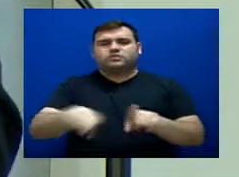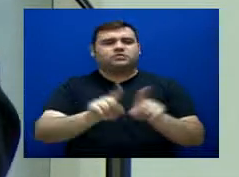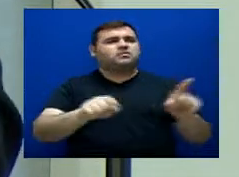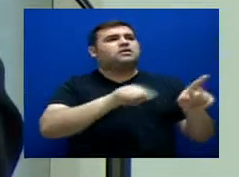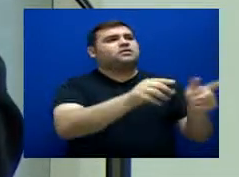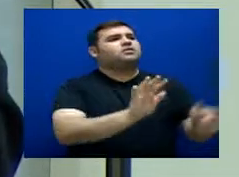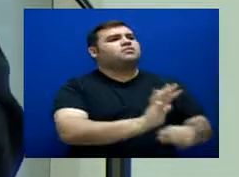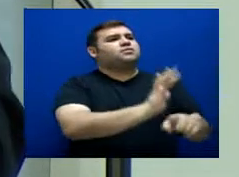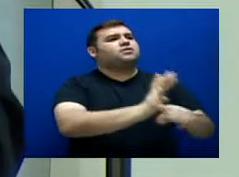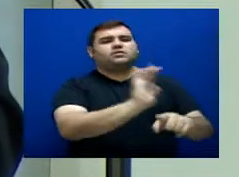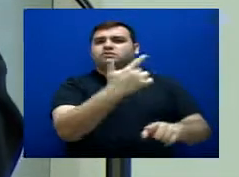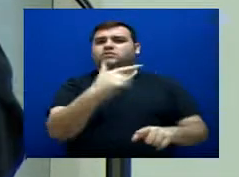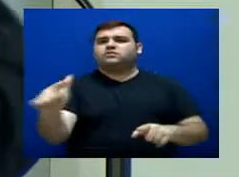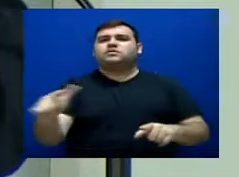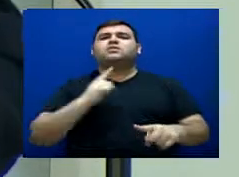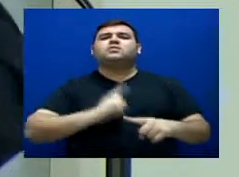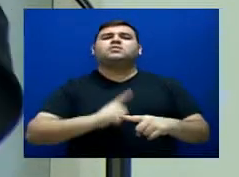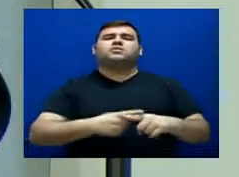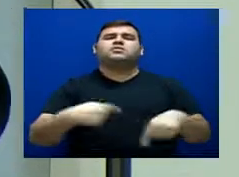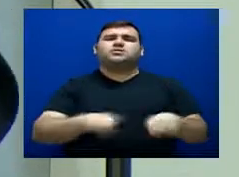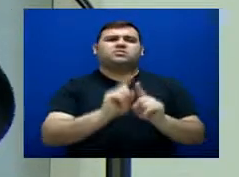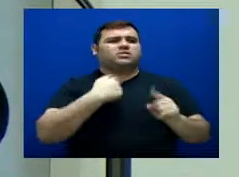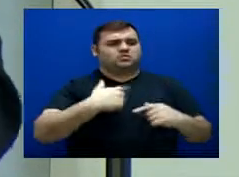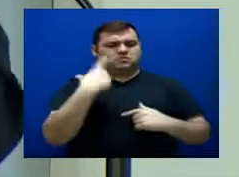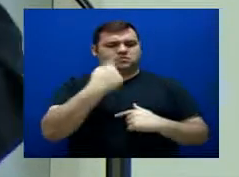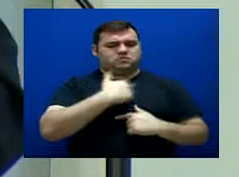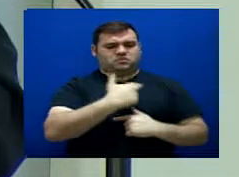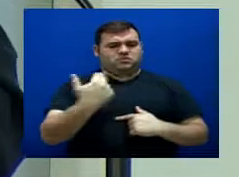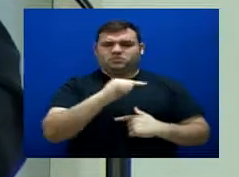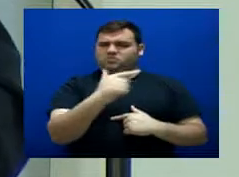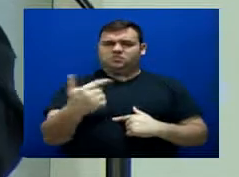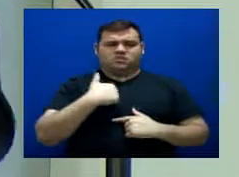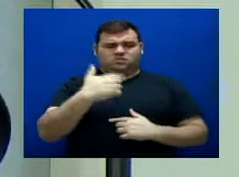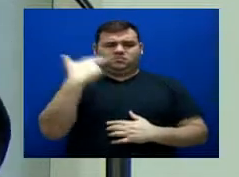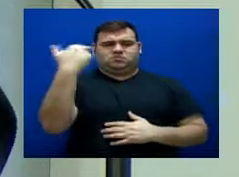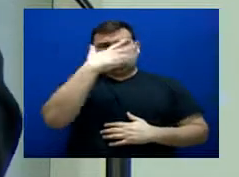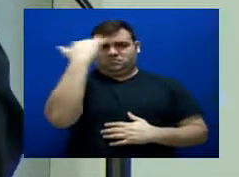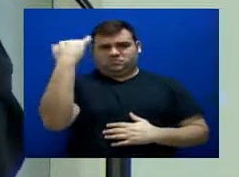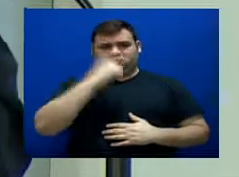elegendo candidato. Porque se fosse me eleger, ele me elegia a minha pessoa,